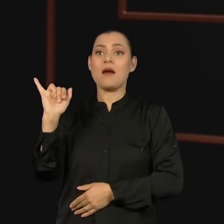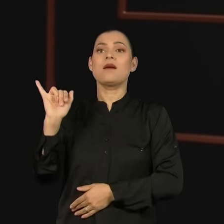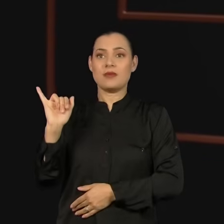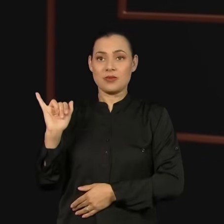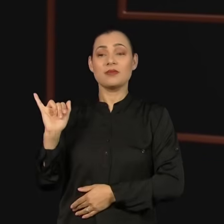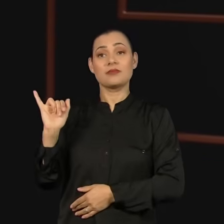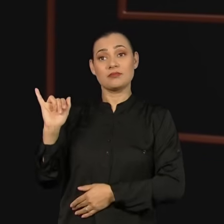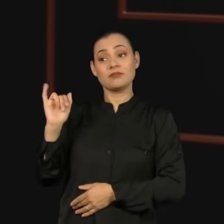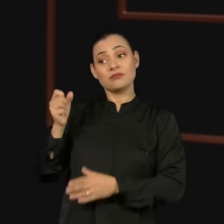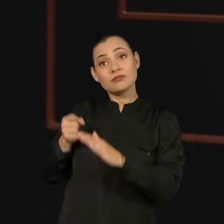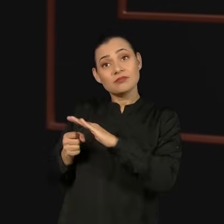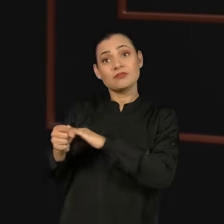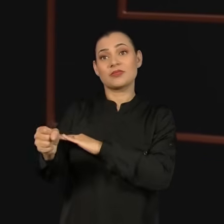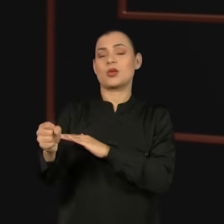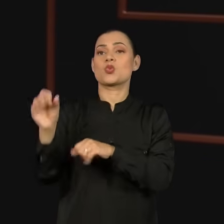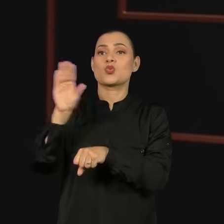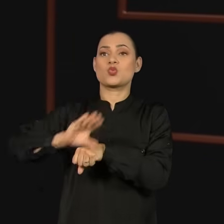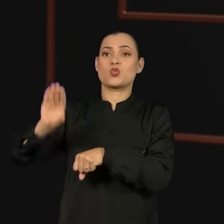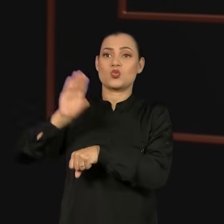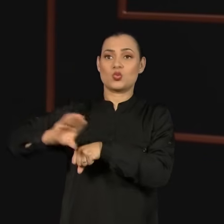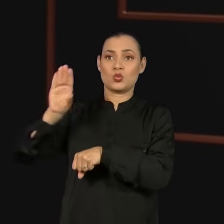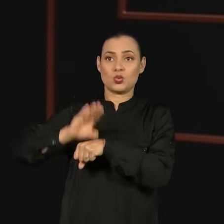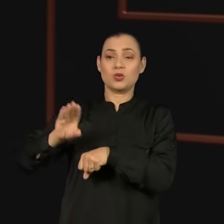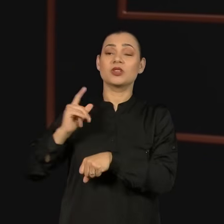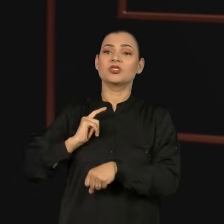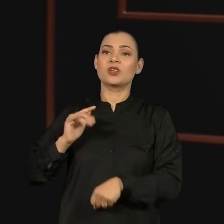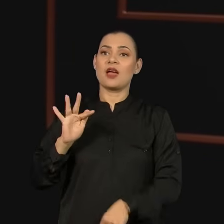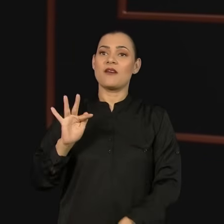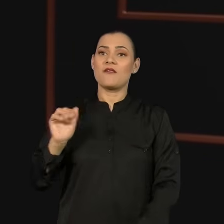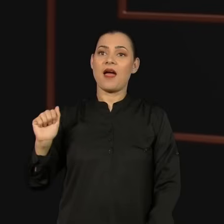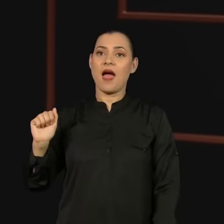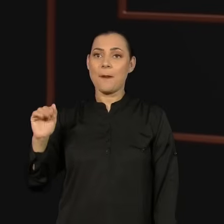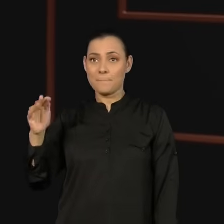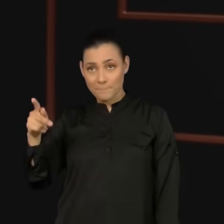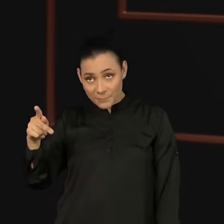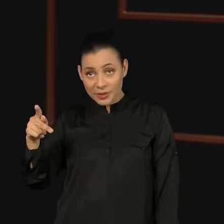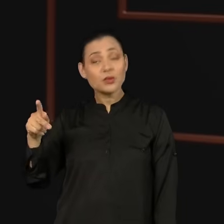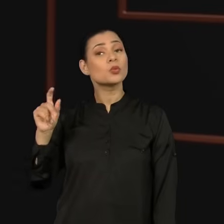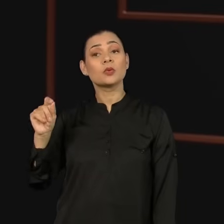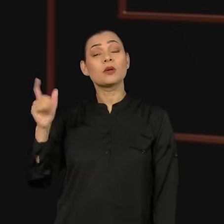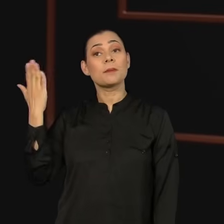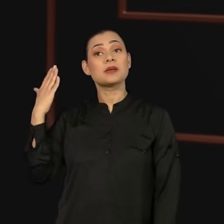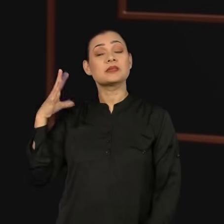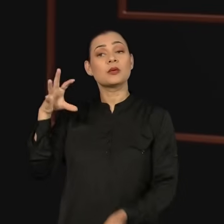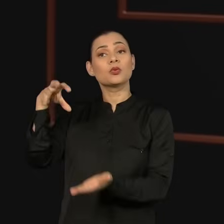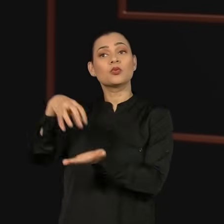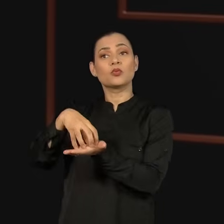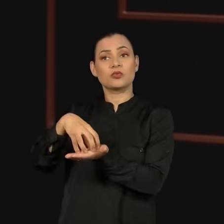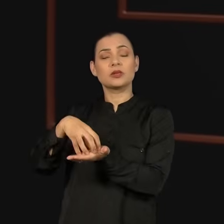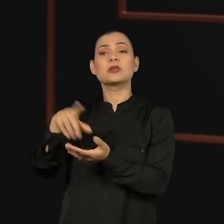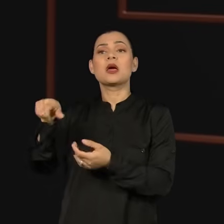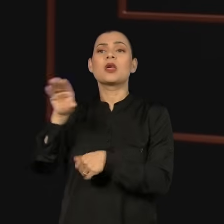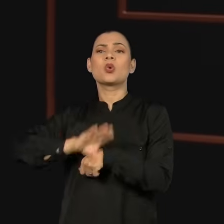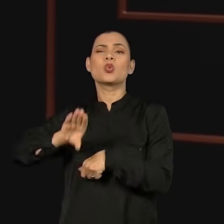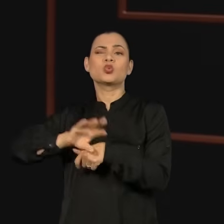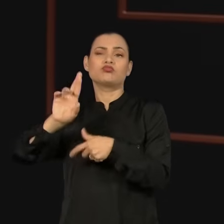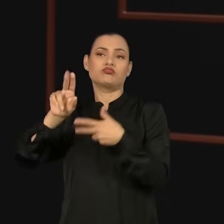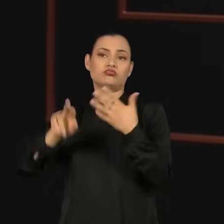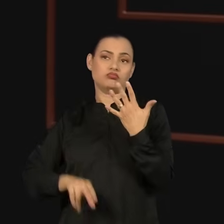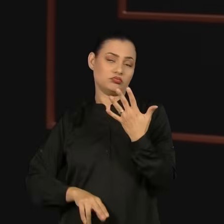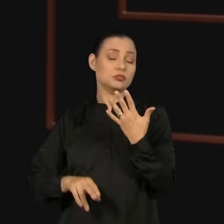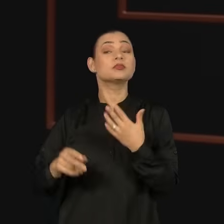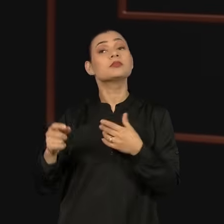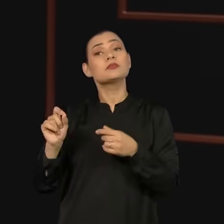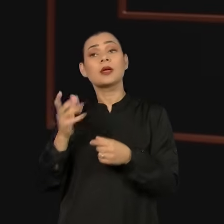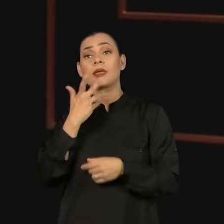escola, num curso que tinha na FAP, quando era uma fundação, né, para cursos livres